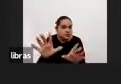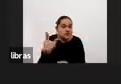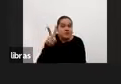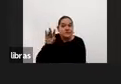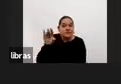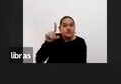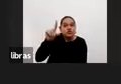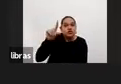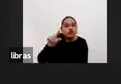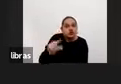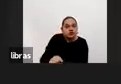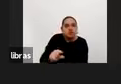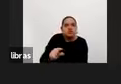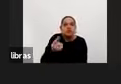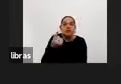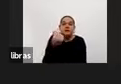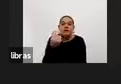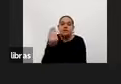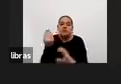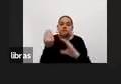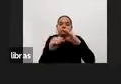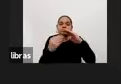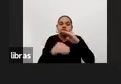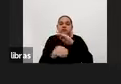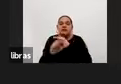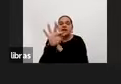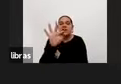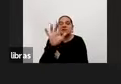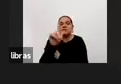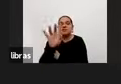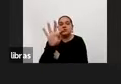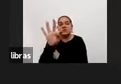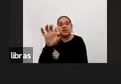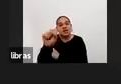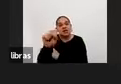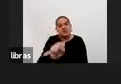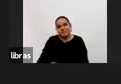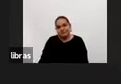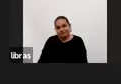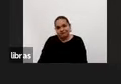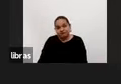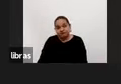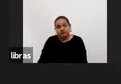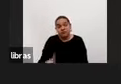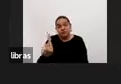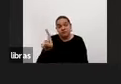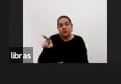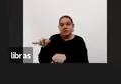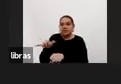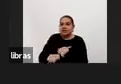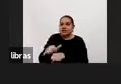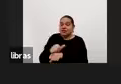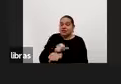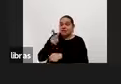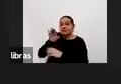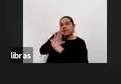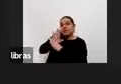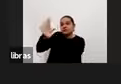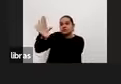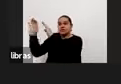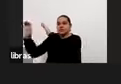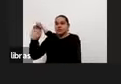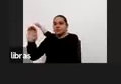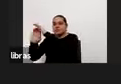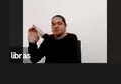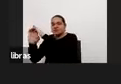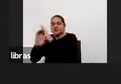do depósito do FGTS. Tá? Então, são medidas que novamente vêm atacar direitos dos trabalhadores,